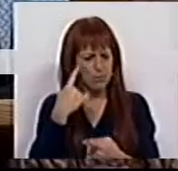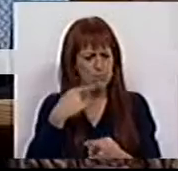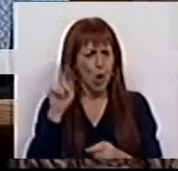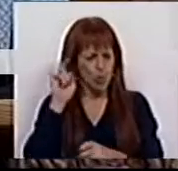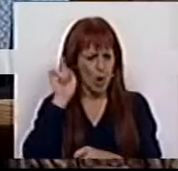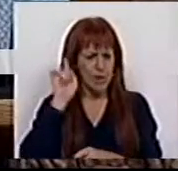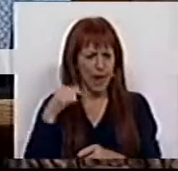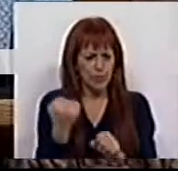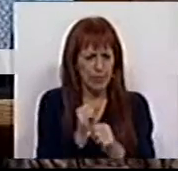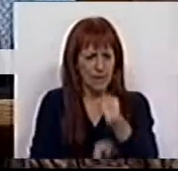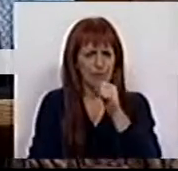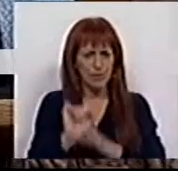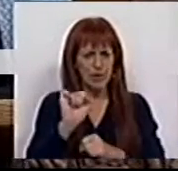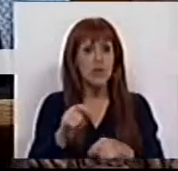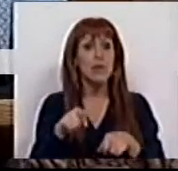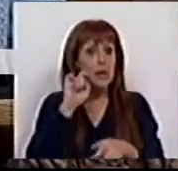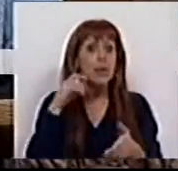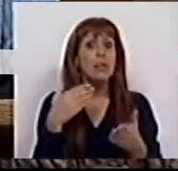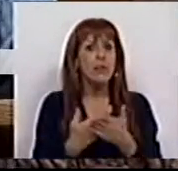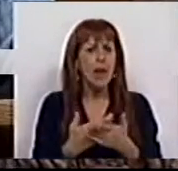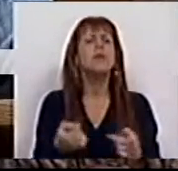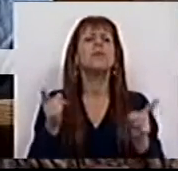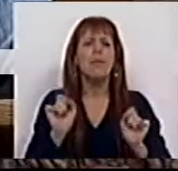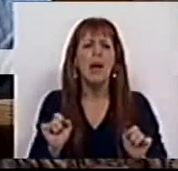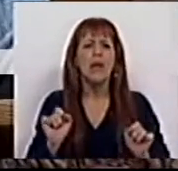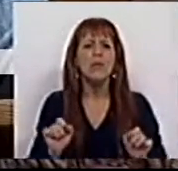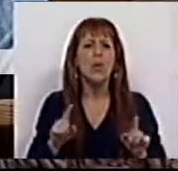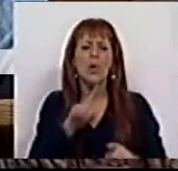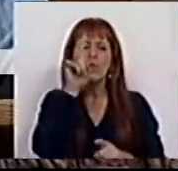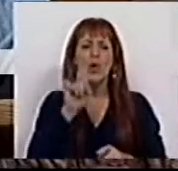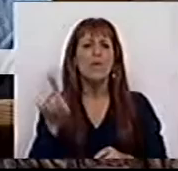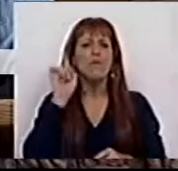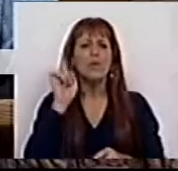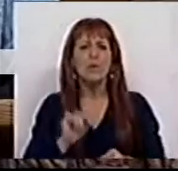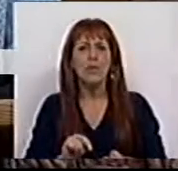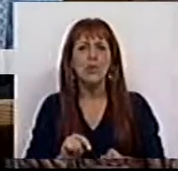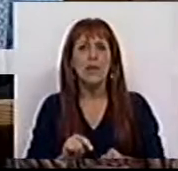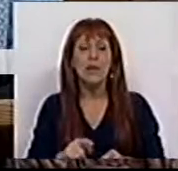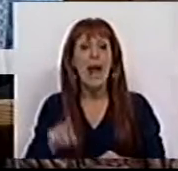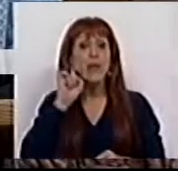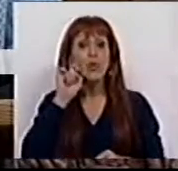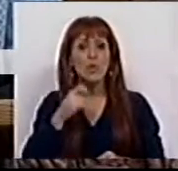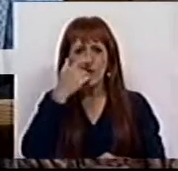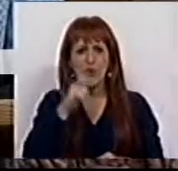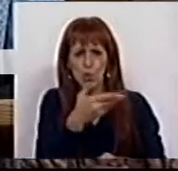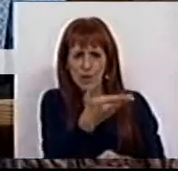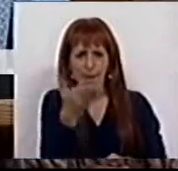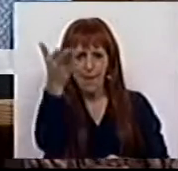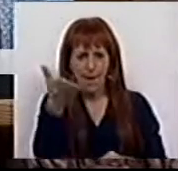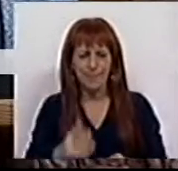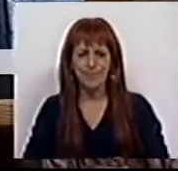de qualidade no seu trabalho, que garantem também uma questão fundamental: a segurança dos